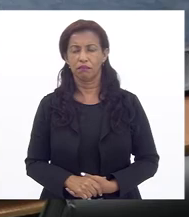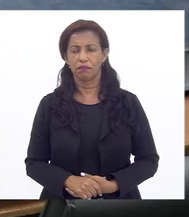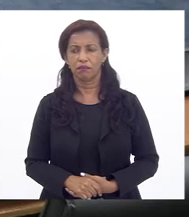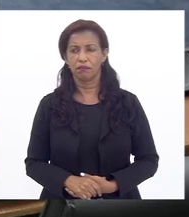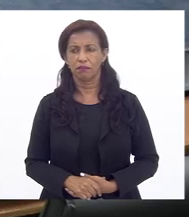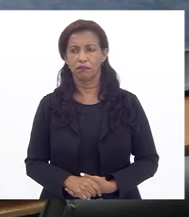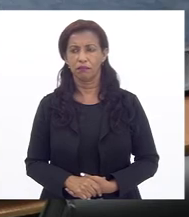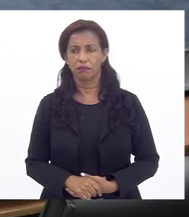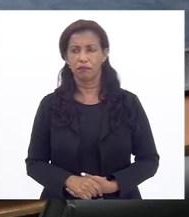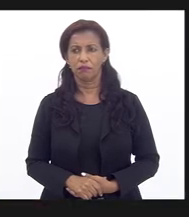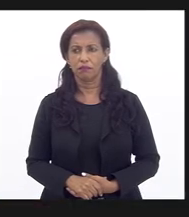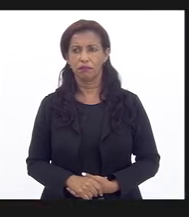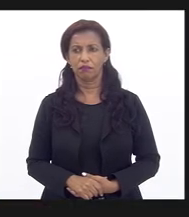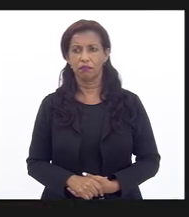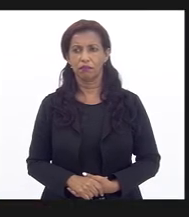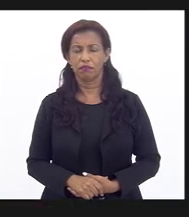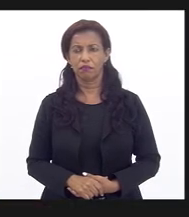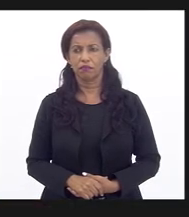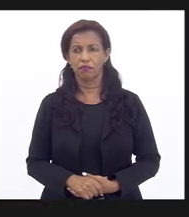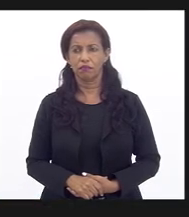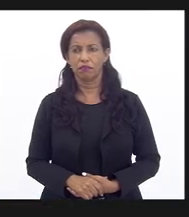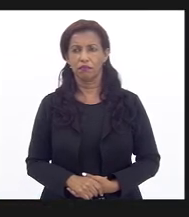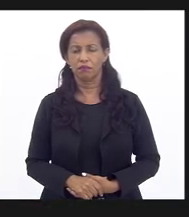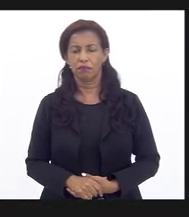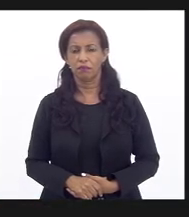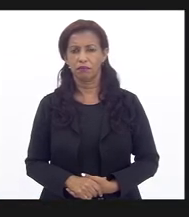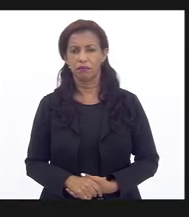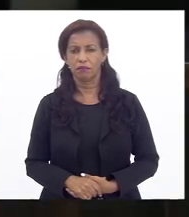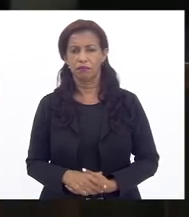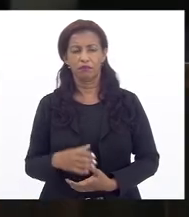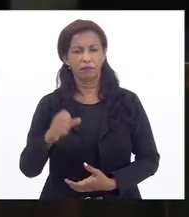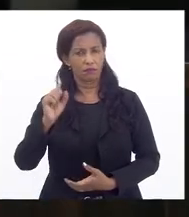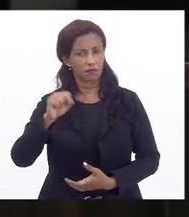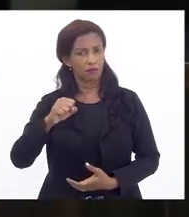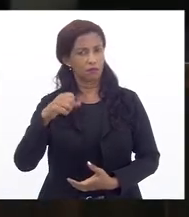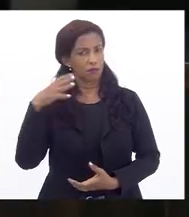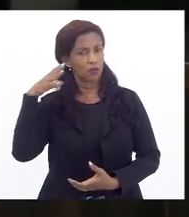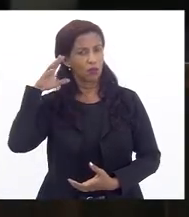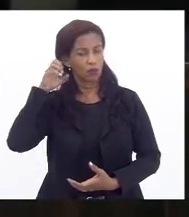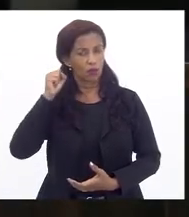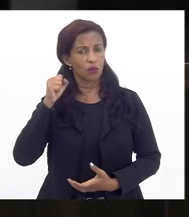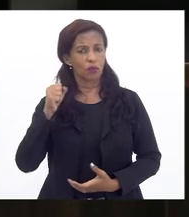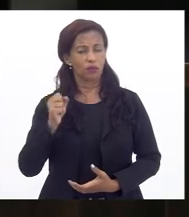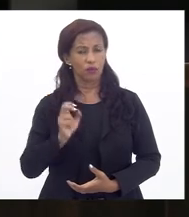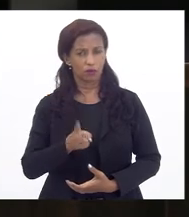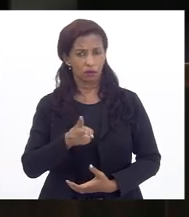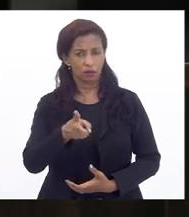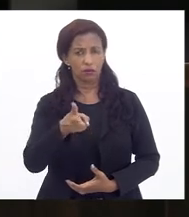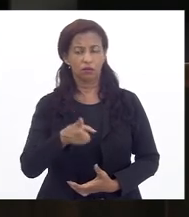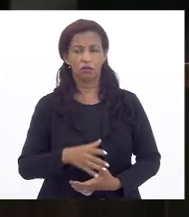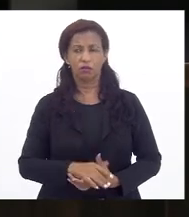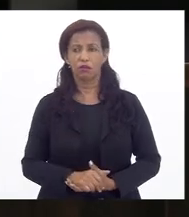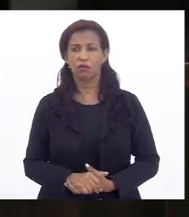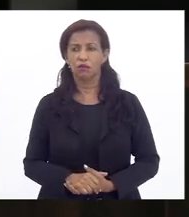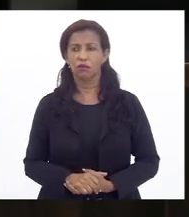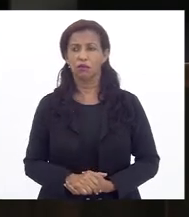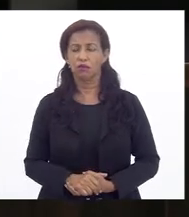Você retornou o meu som, meu áudio? Sim, estamos ouvindo, Vossa Excelência, agora. Estamos